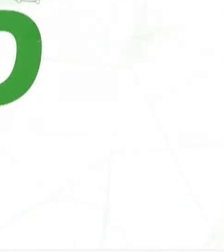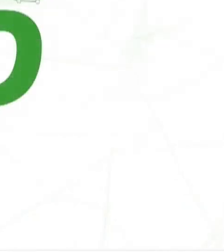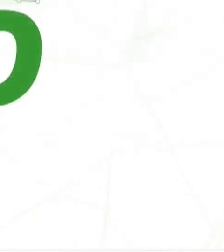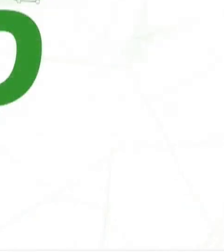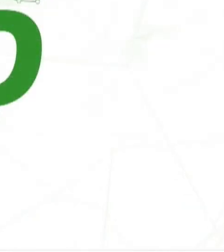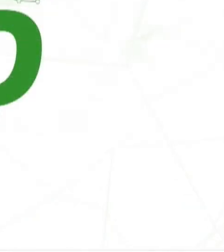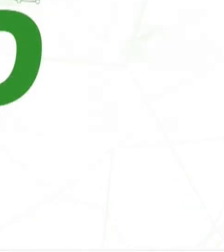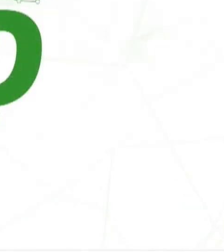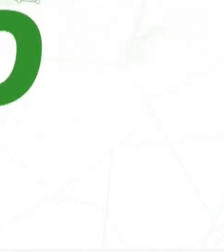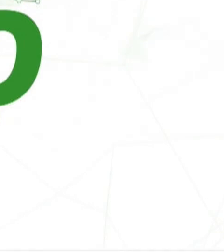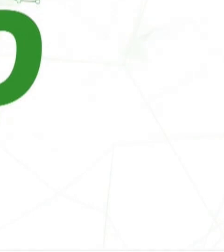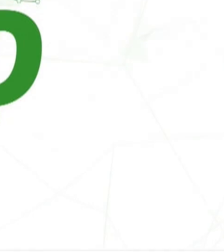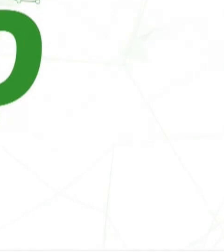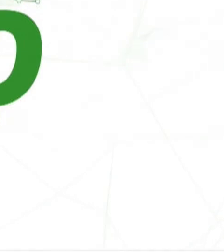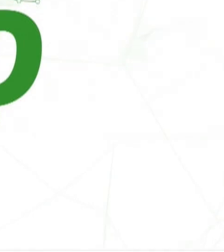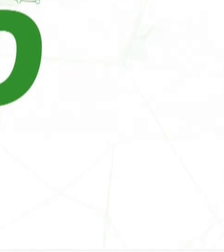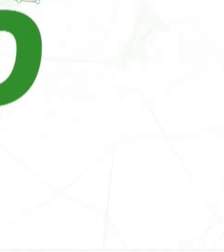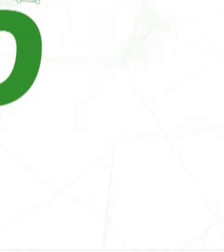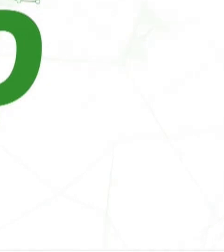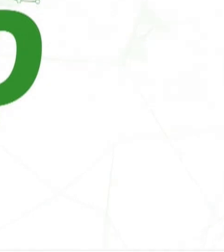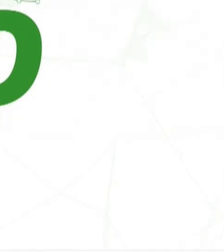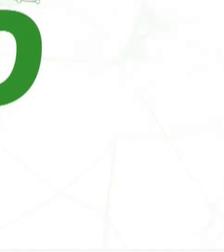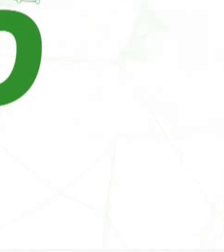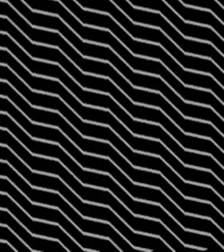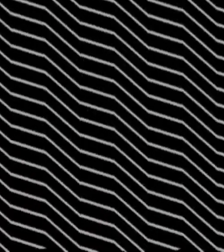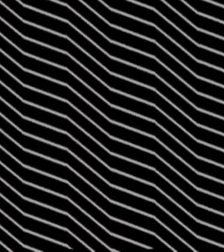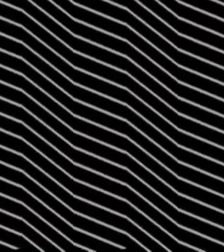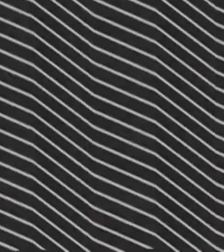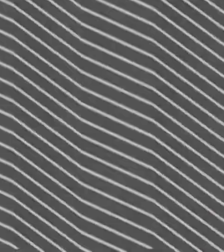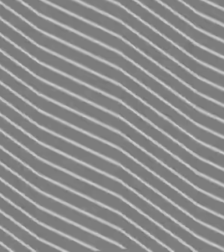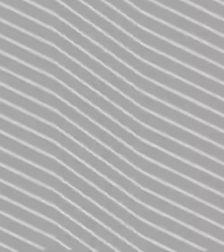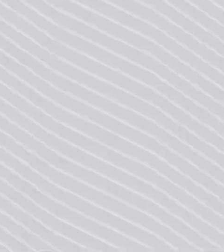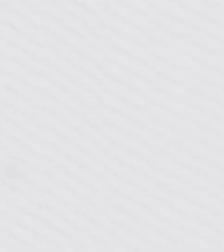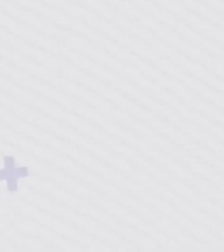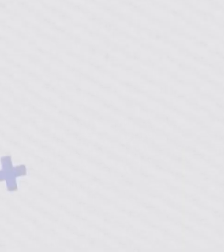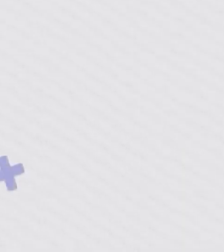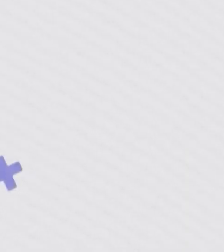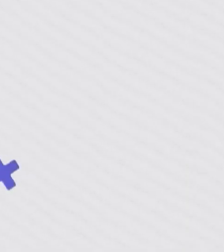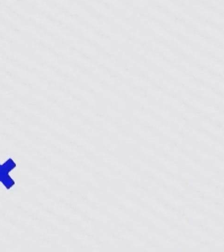Educação à distância, mudando realidades.